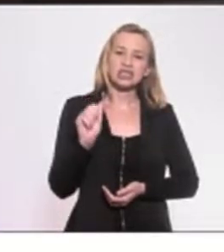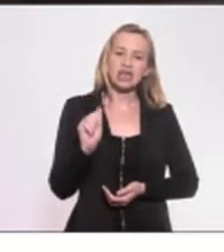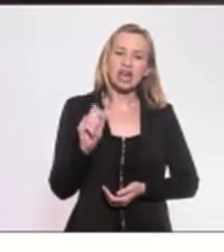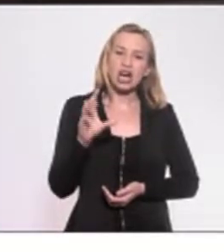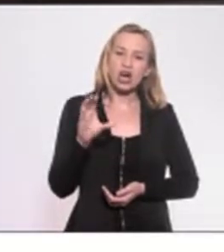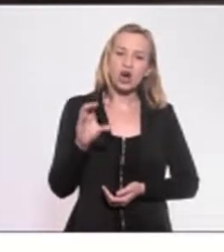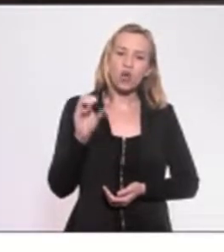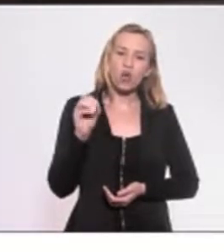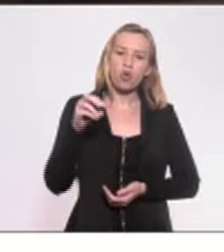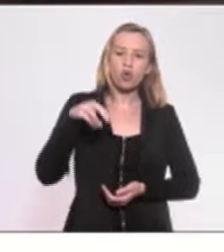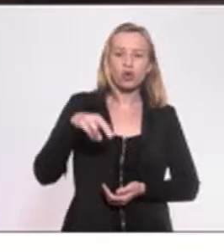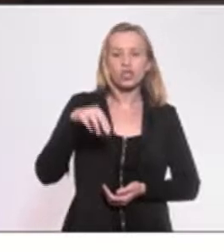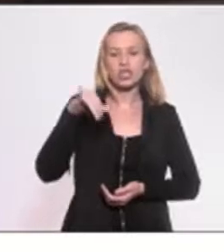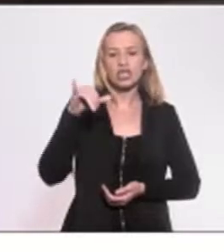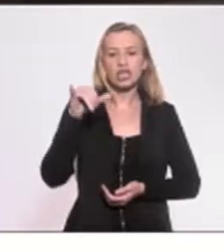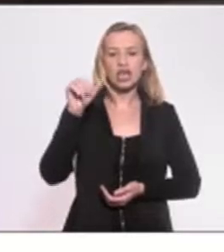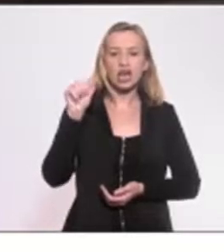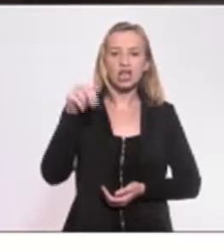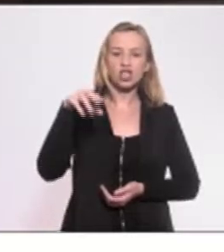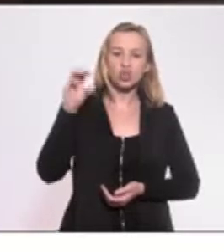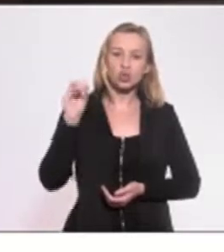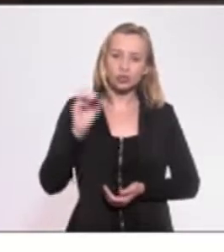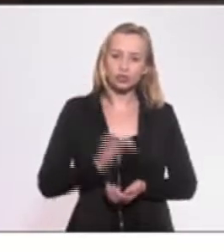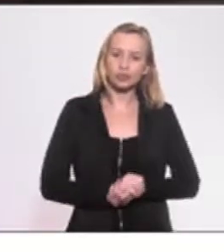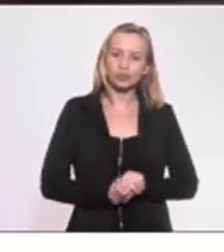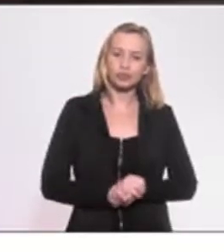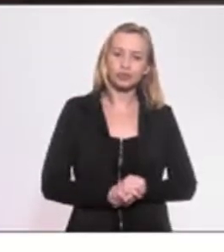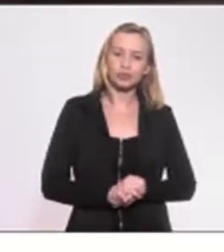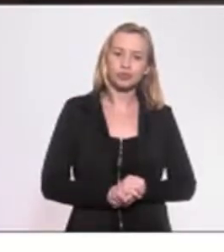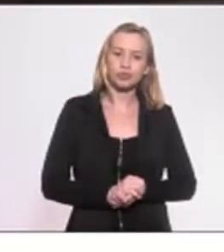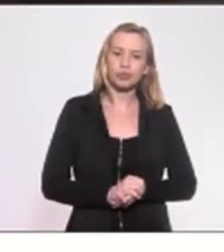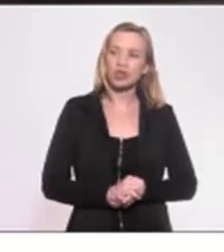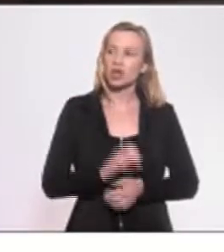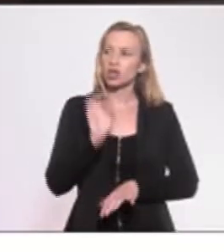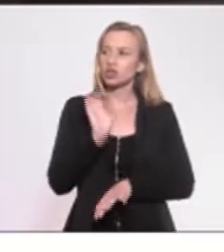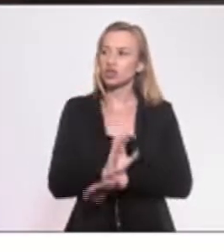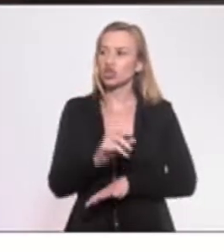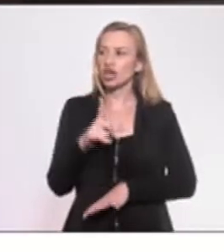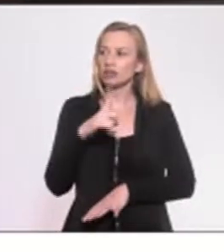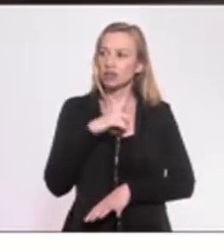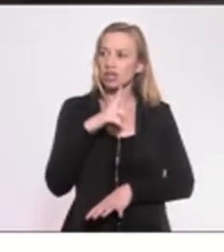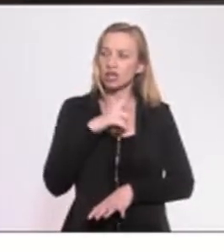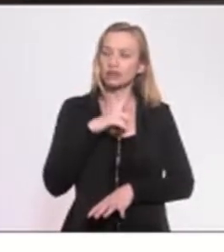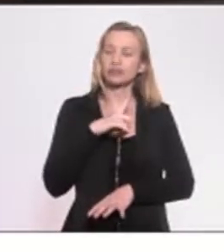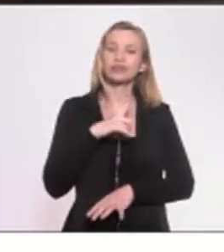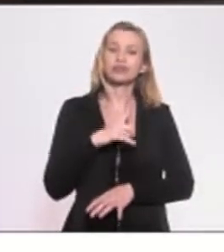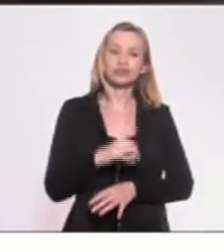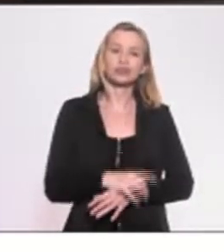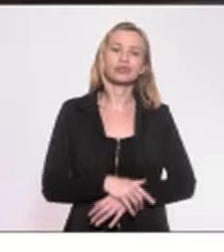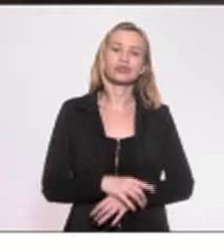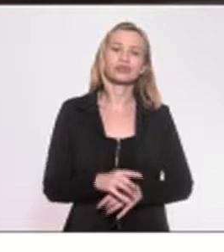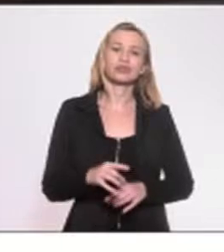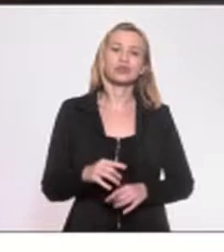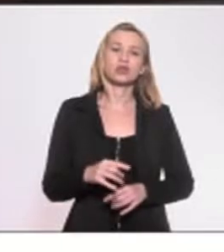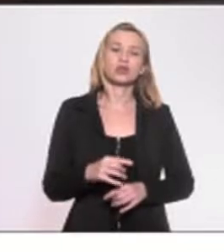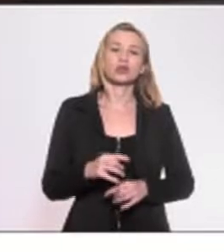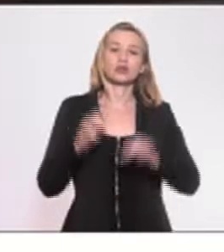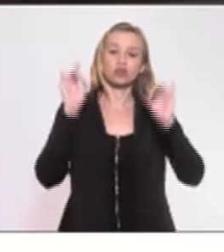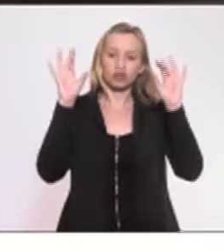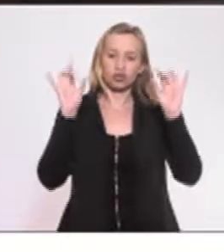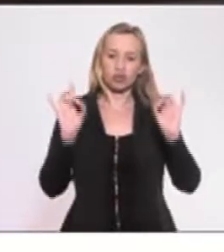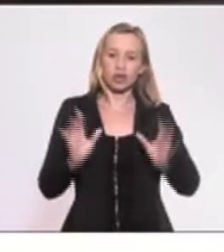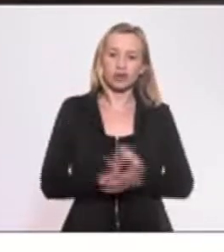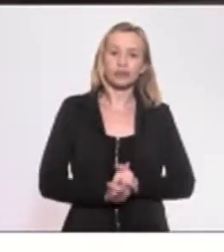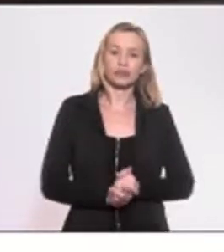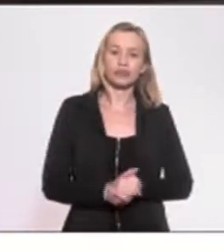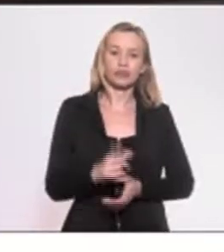porque a única prerrogativa que o Estado tem é não pagar o serviço